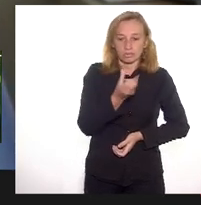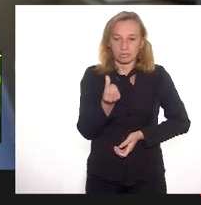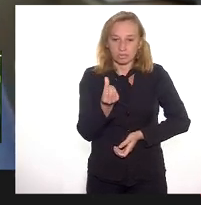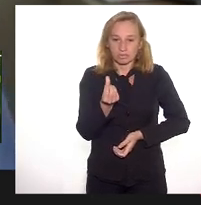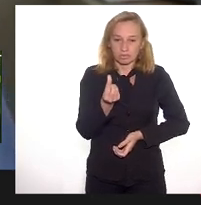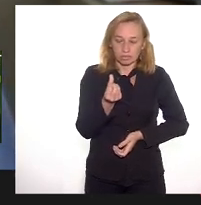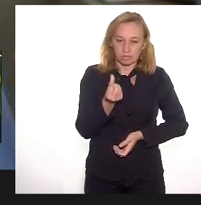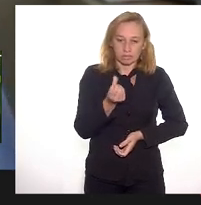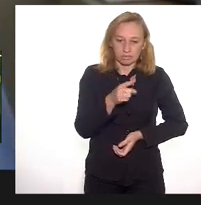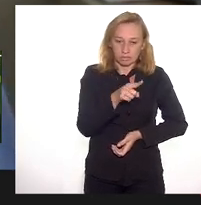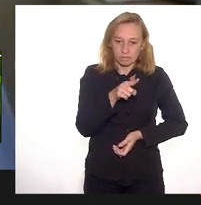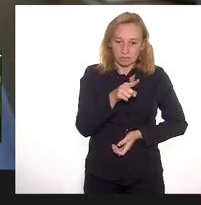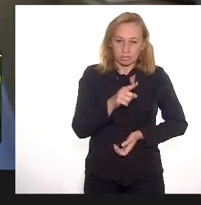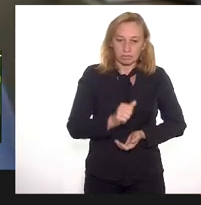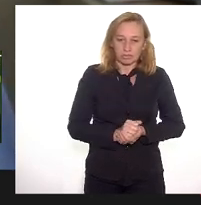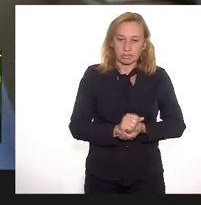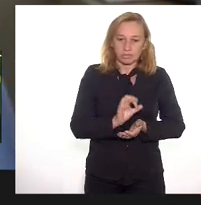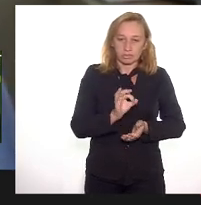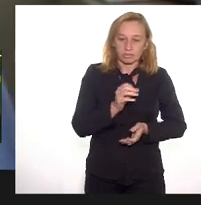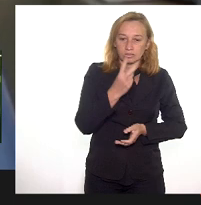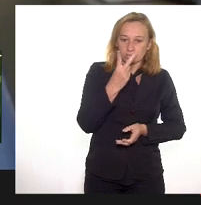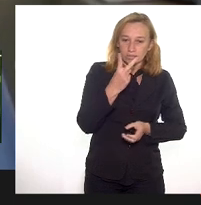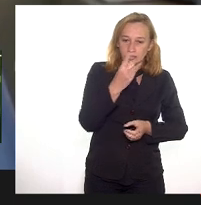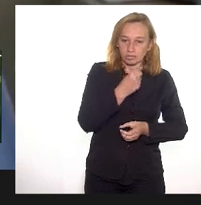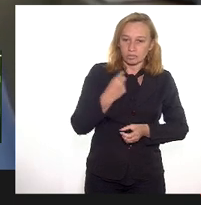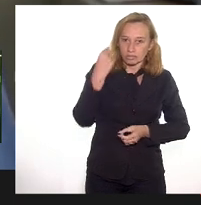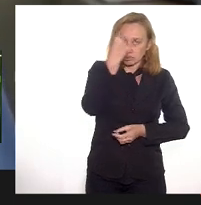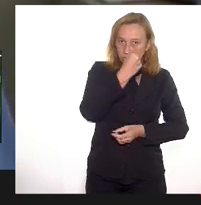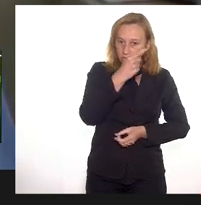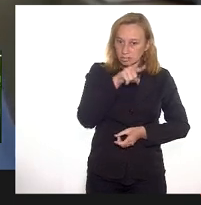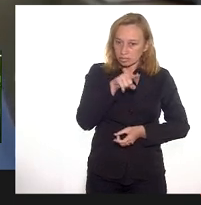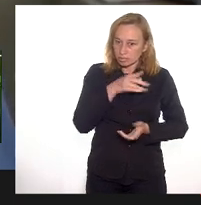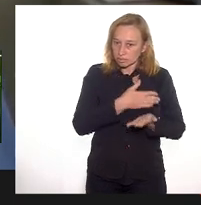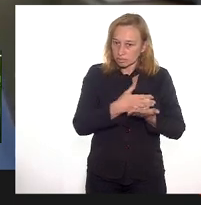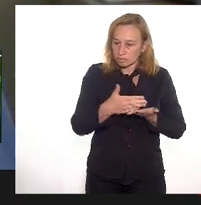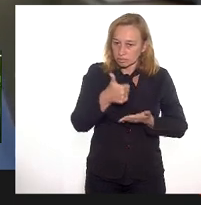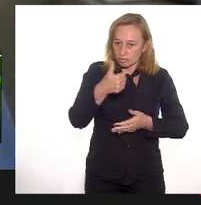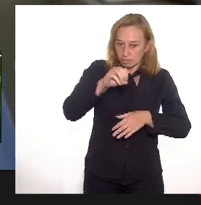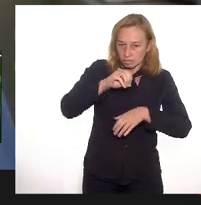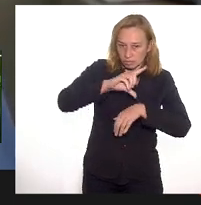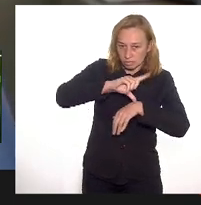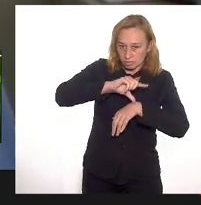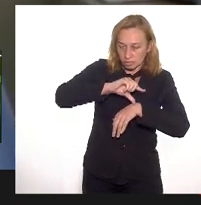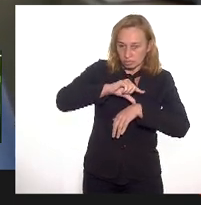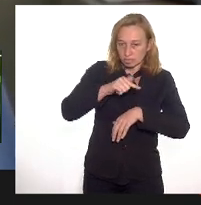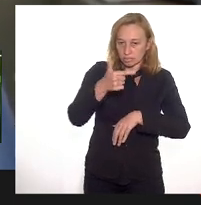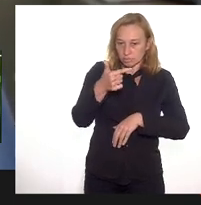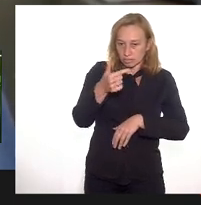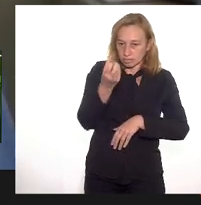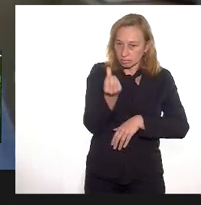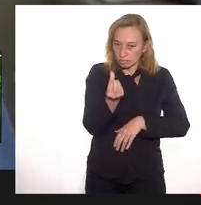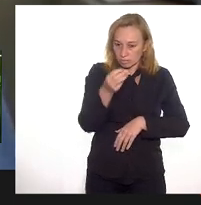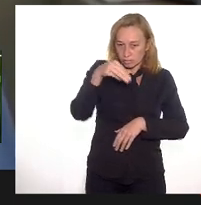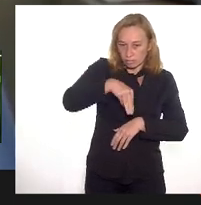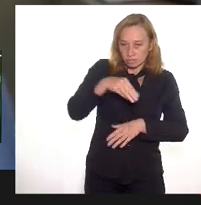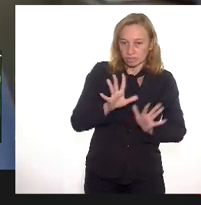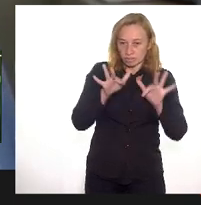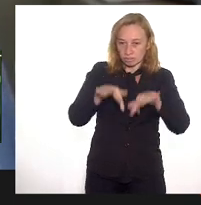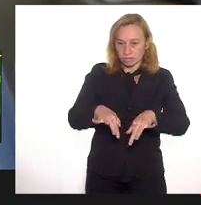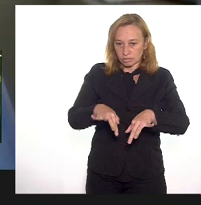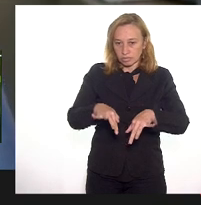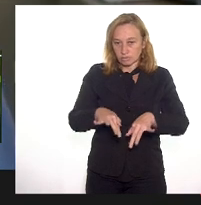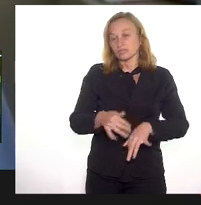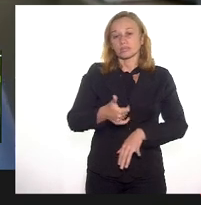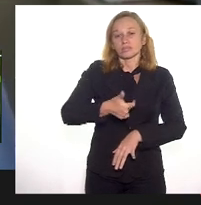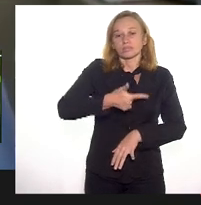itens levou exatamente 2 horas. Nós começamos às 10 horas e 6 minutos, terminamos por volta